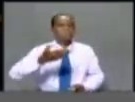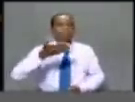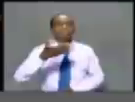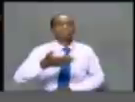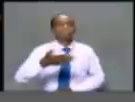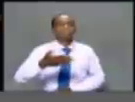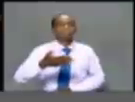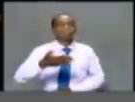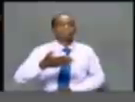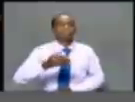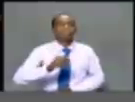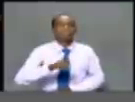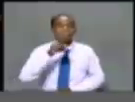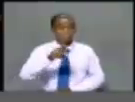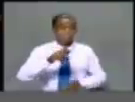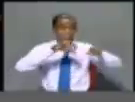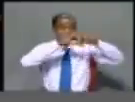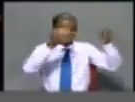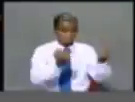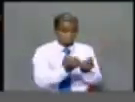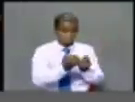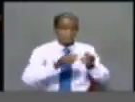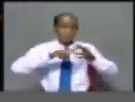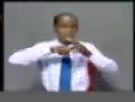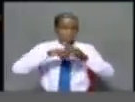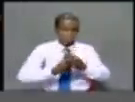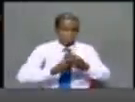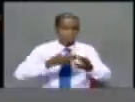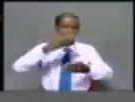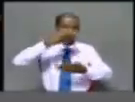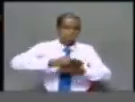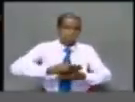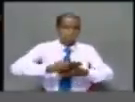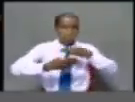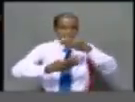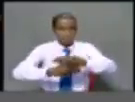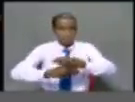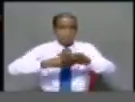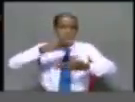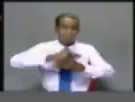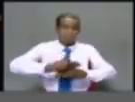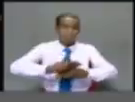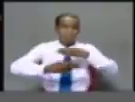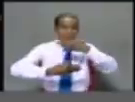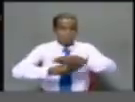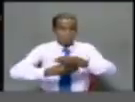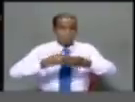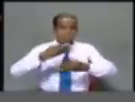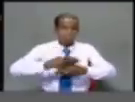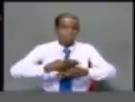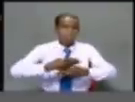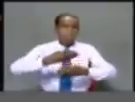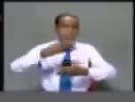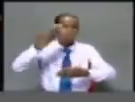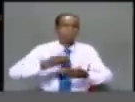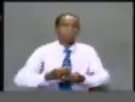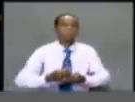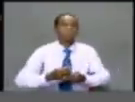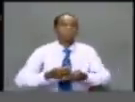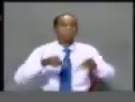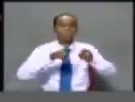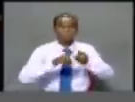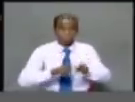a construção do novo aeroporto, sem qualquer procedimento concursal e sem a